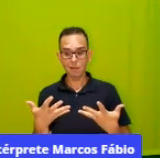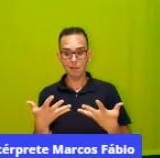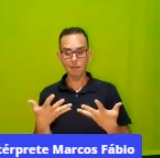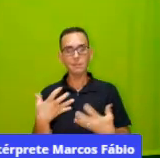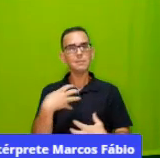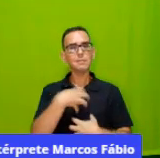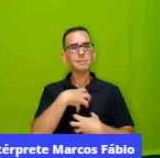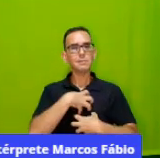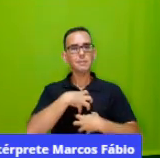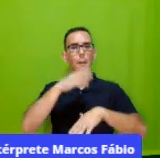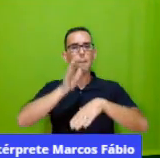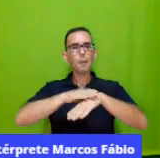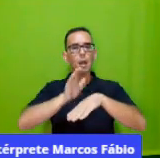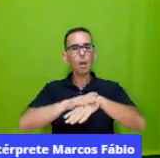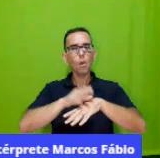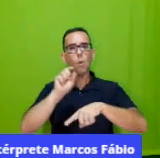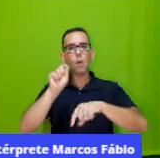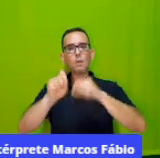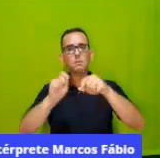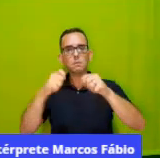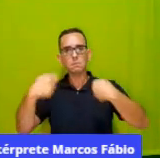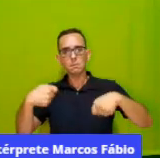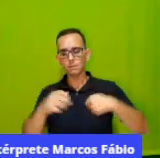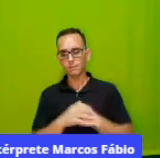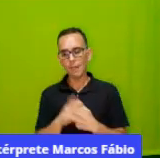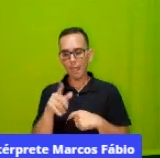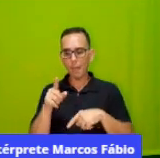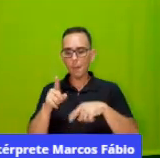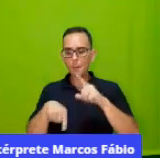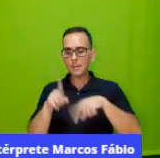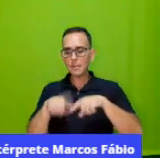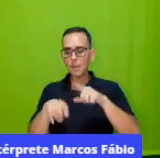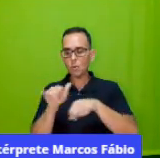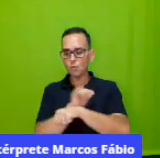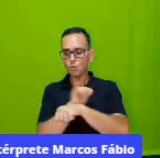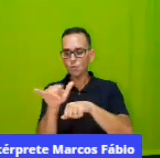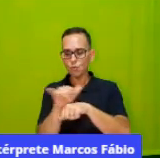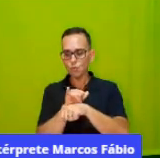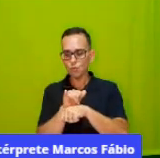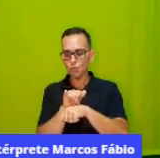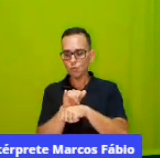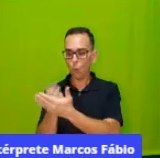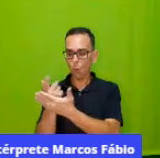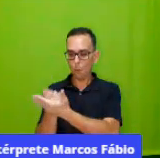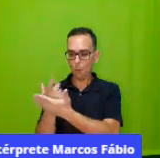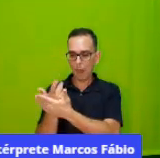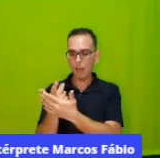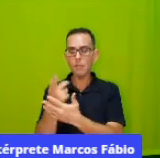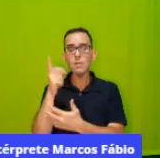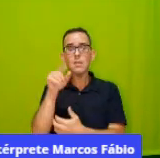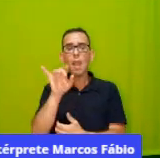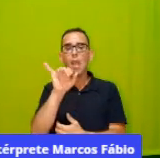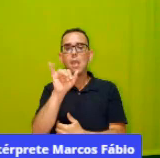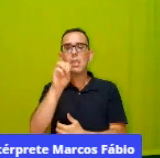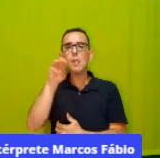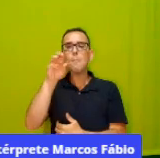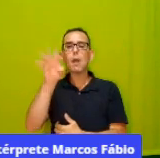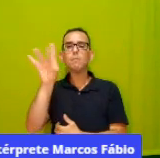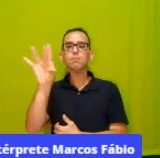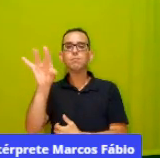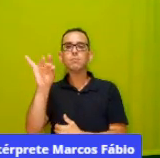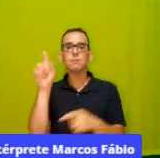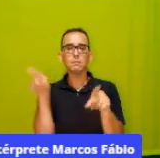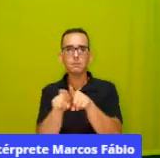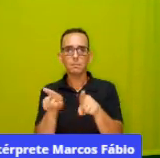lá. Já que a gente está falando da deformidade, né, na mão, o que o aluno necessita, esse é um recurso de tecnologia